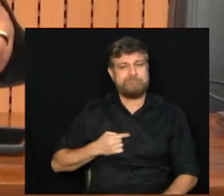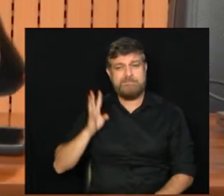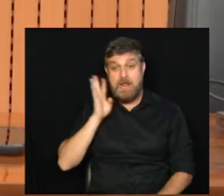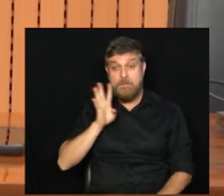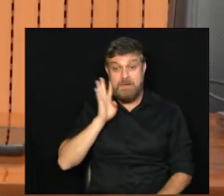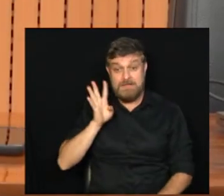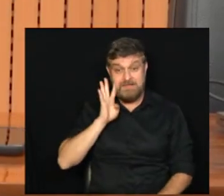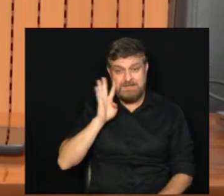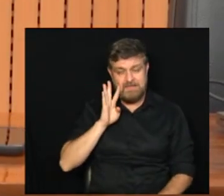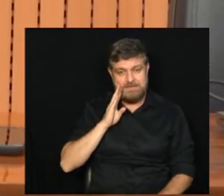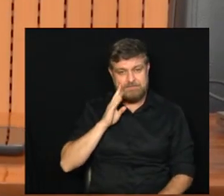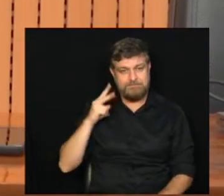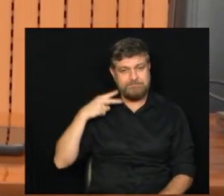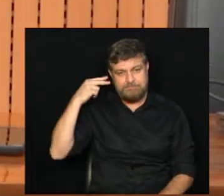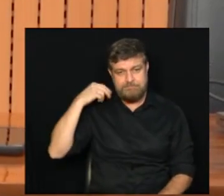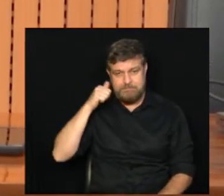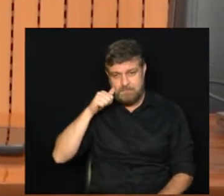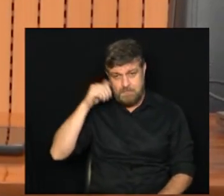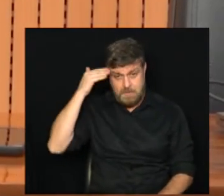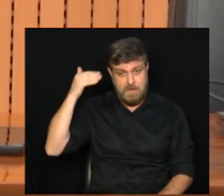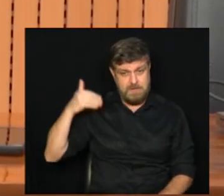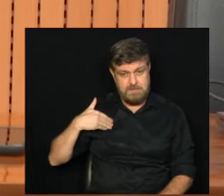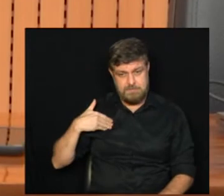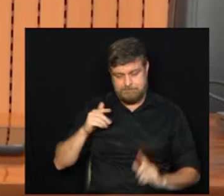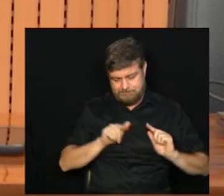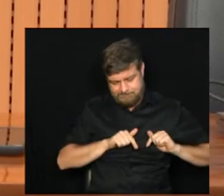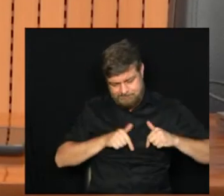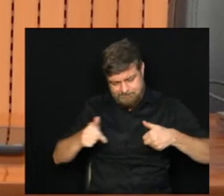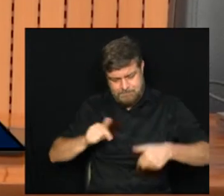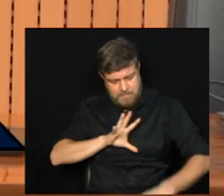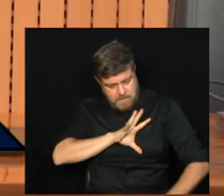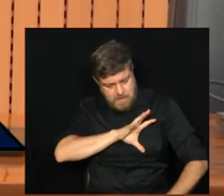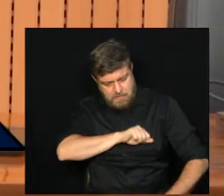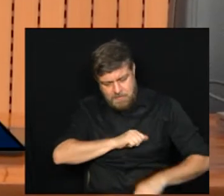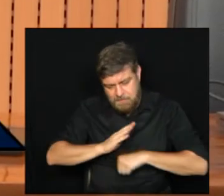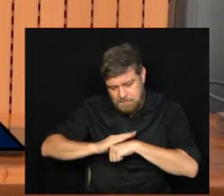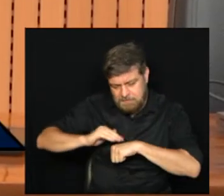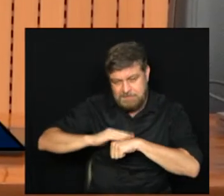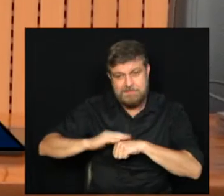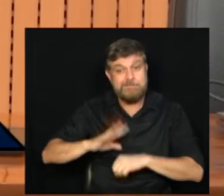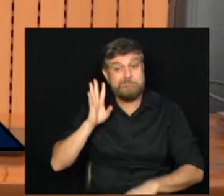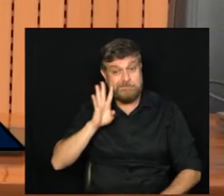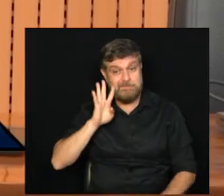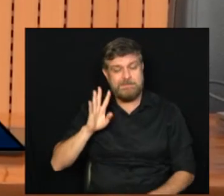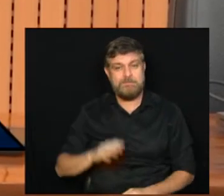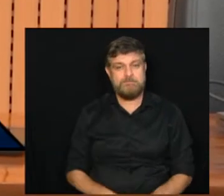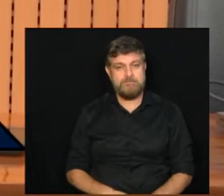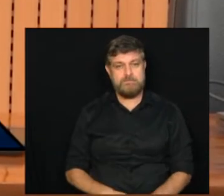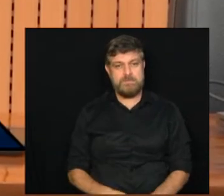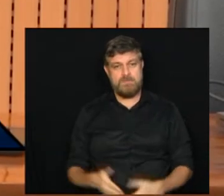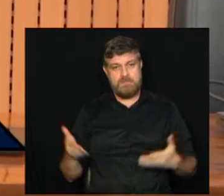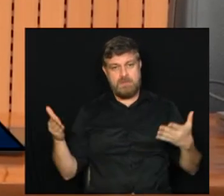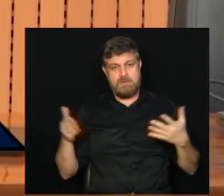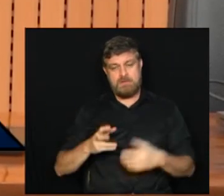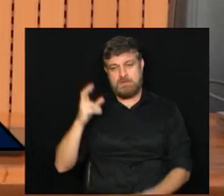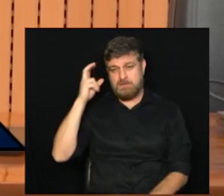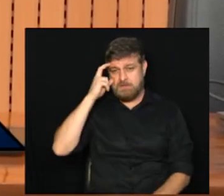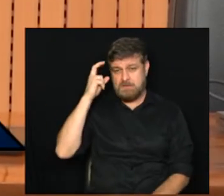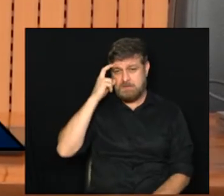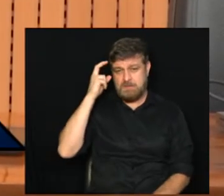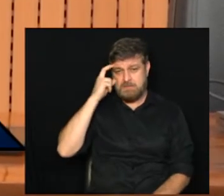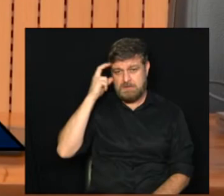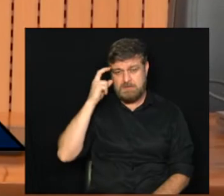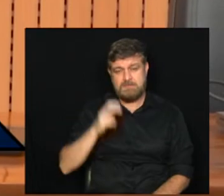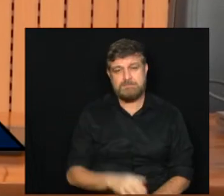né, não é só conhecer o tema, mas é se dedicar com amor, com carinho. Isso é muito bacana. Passo a palavra ao vereador Carlinhos Camelô para as suas